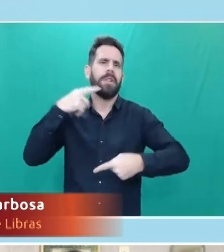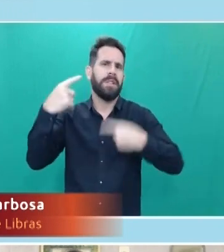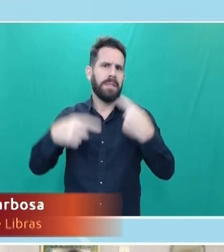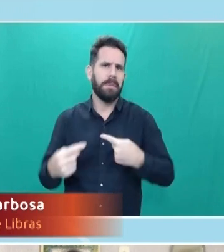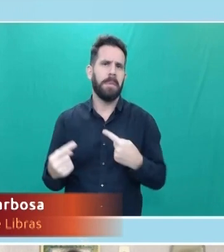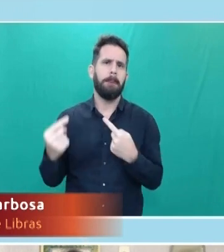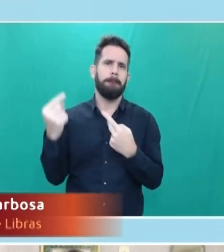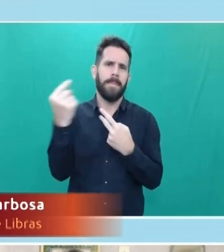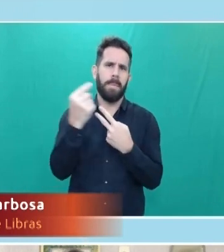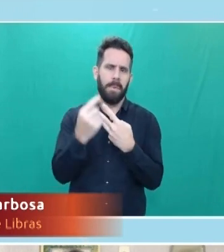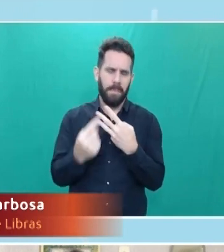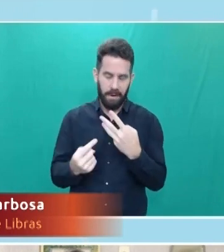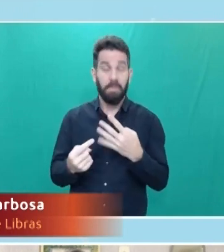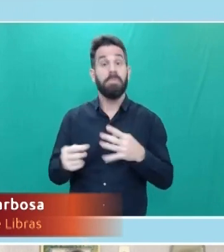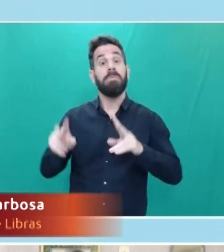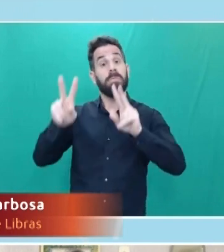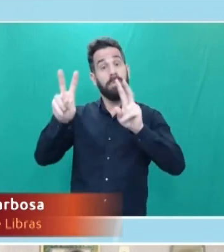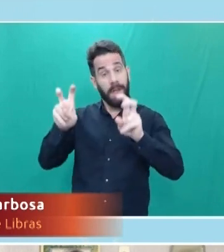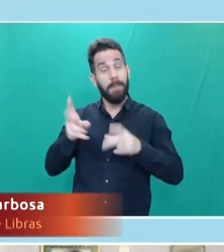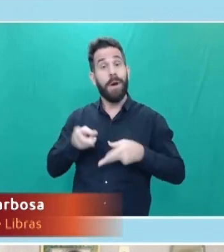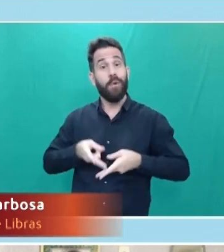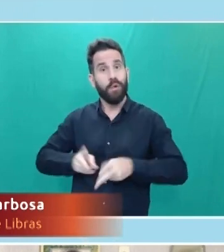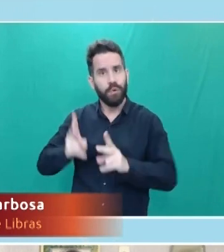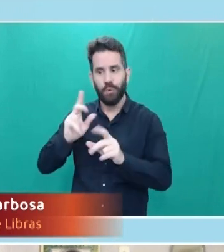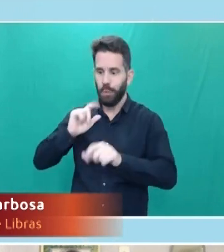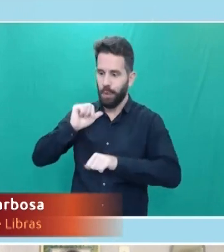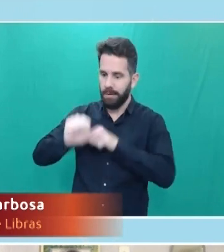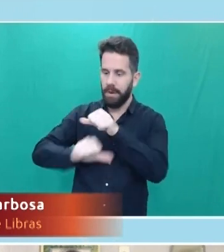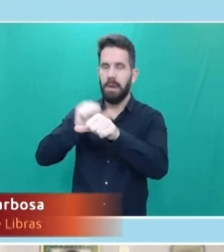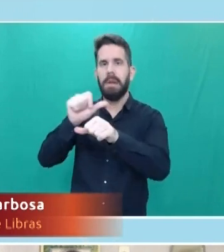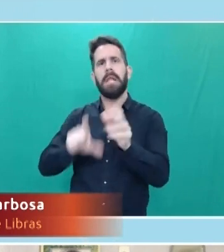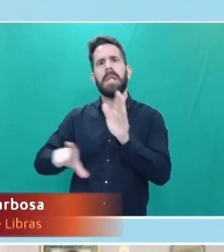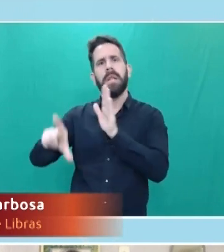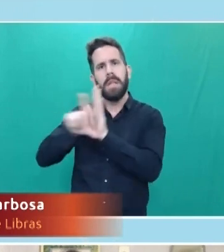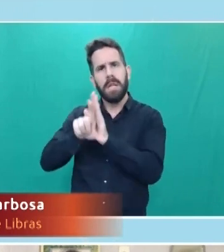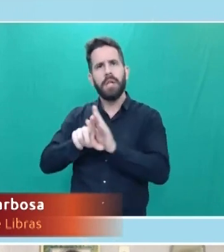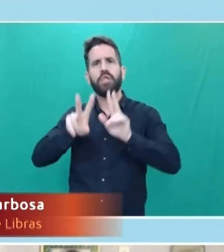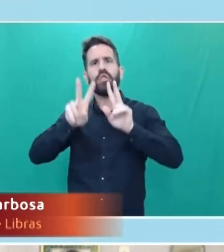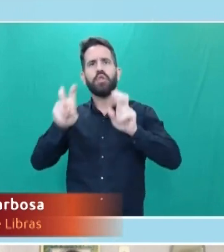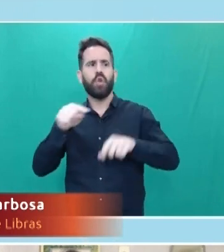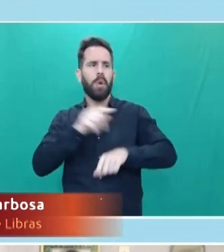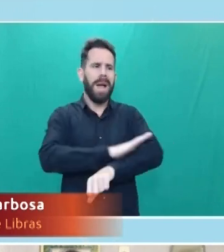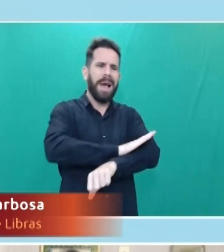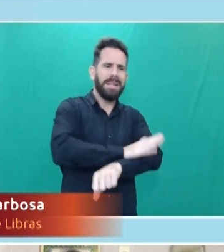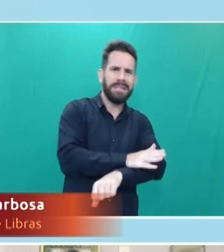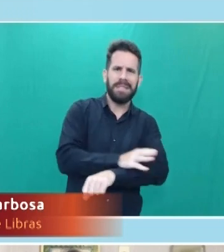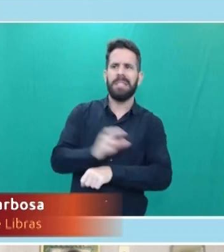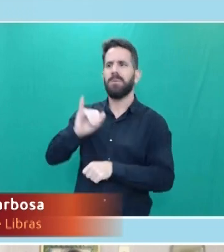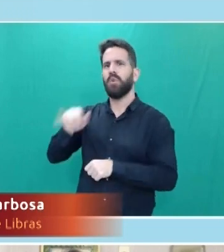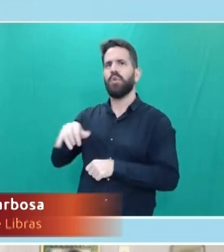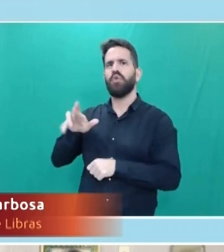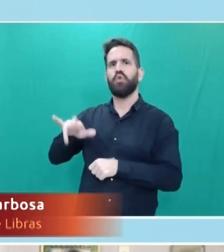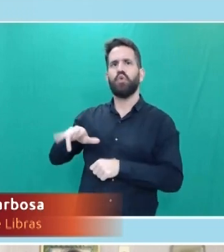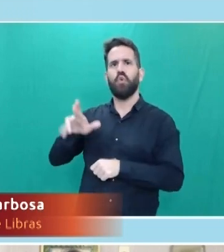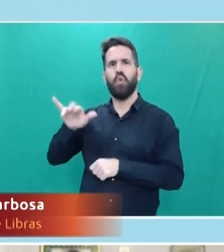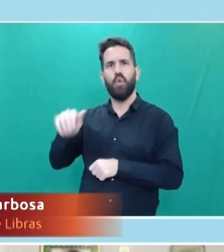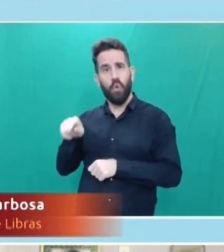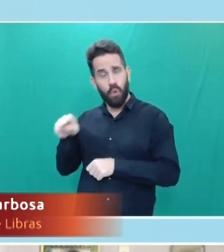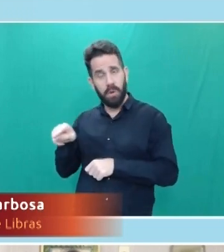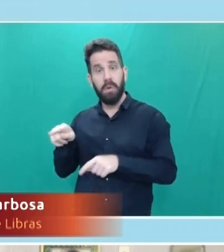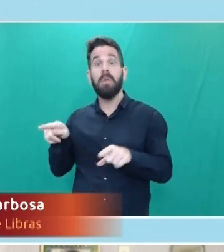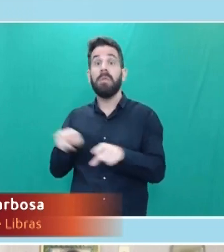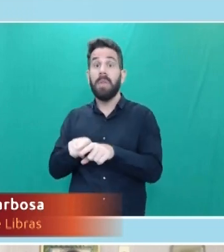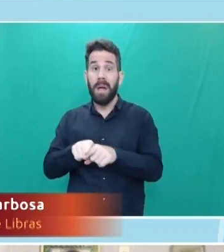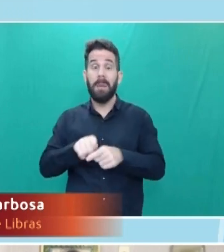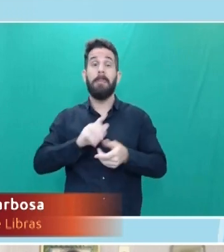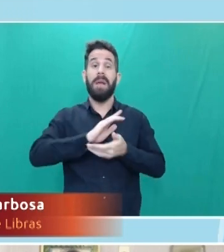gente continua falando sobre essa alteração em relação ao crime de racismo e de injúria racial, falando também, claro, sobre racismo estrutural